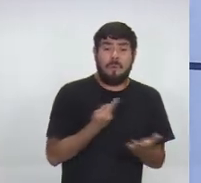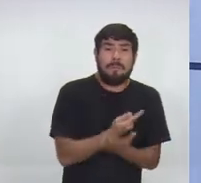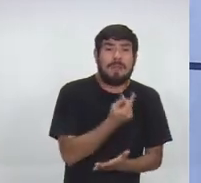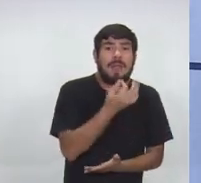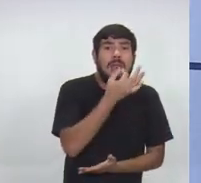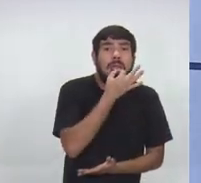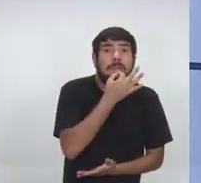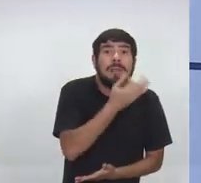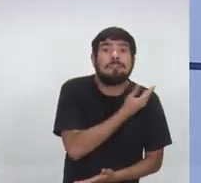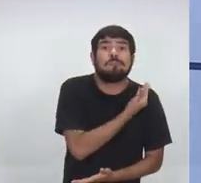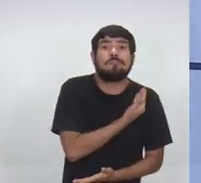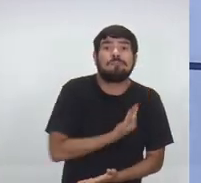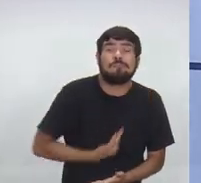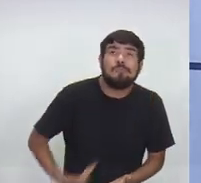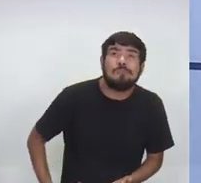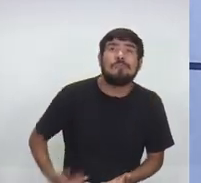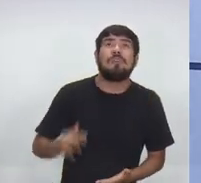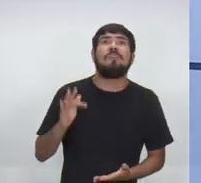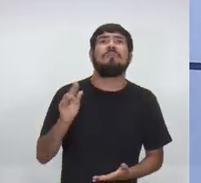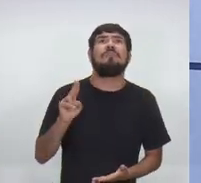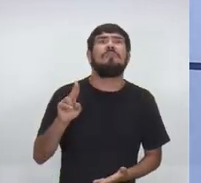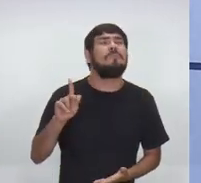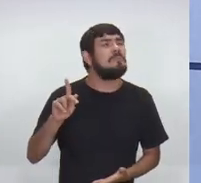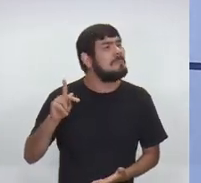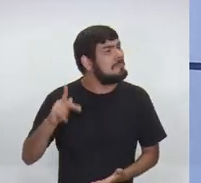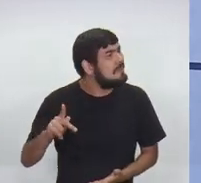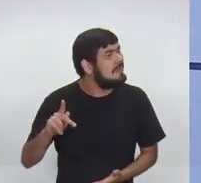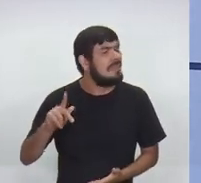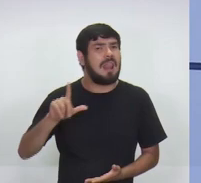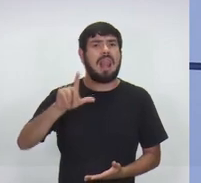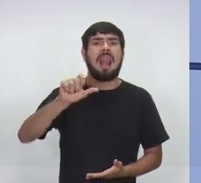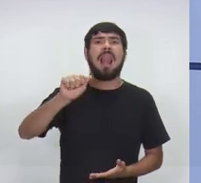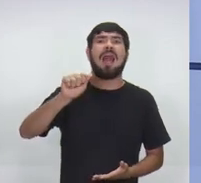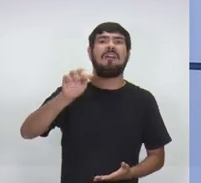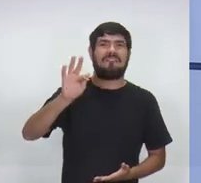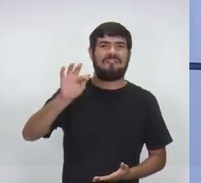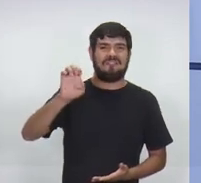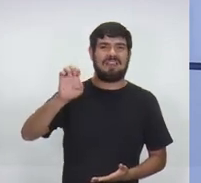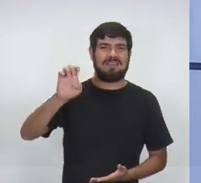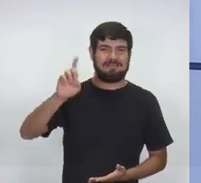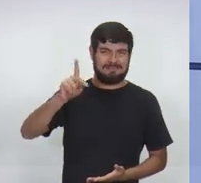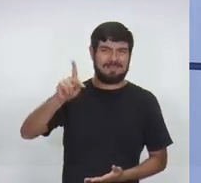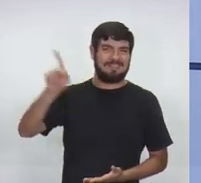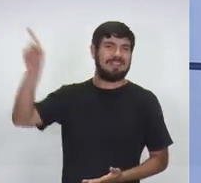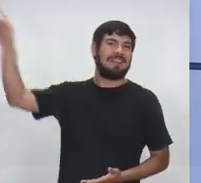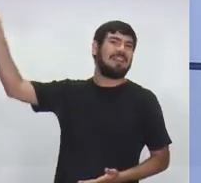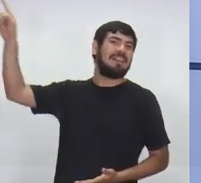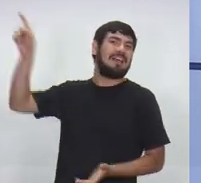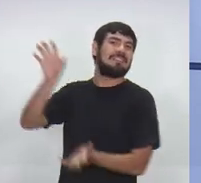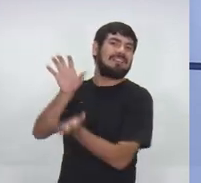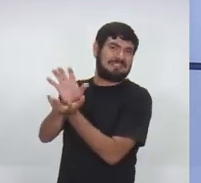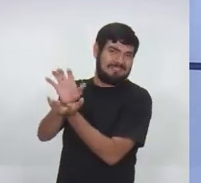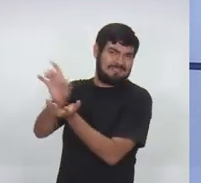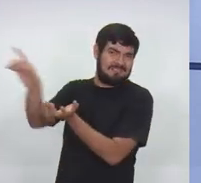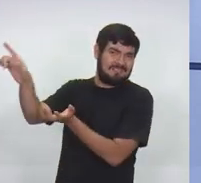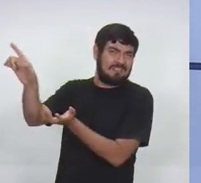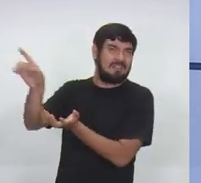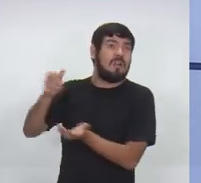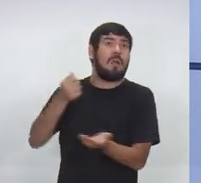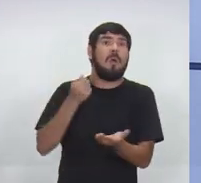públicas furp farmanguinhos e lafepe de pernambuco você compra 60 itens e